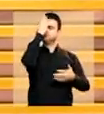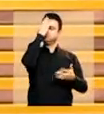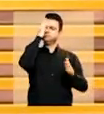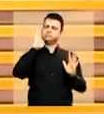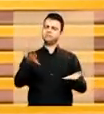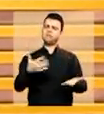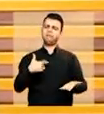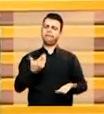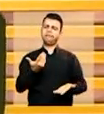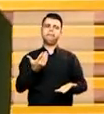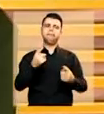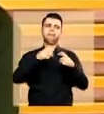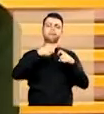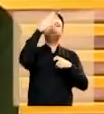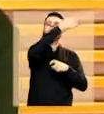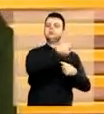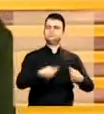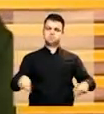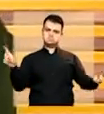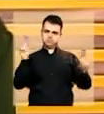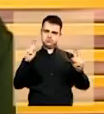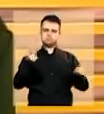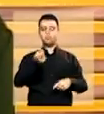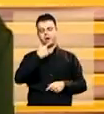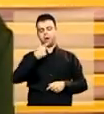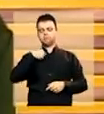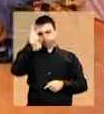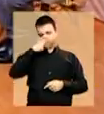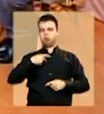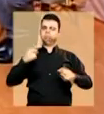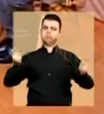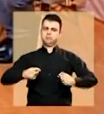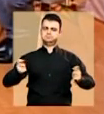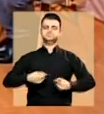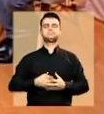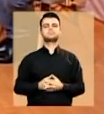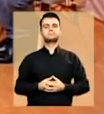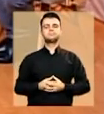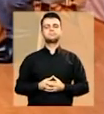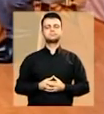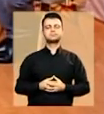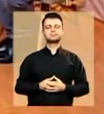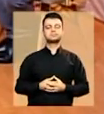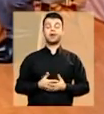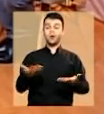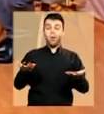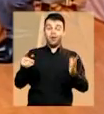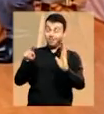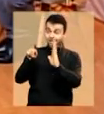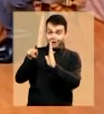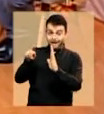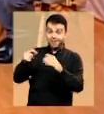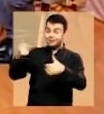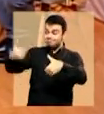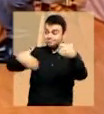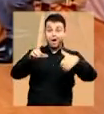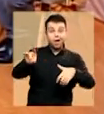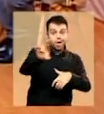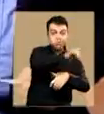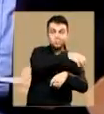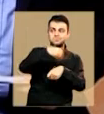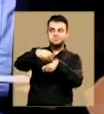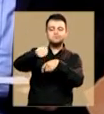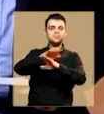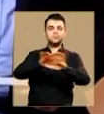vai precisar passar pelo médico. Pode então, levar. A gente recomenda que leve. Gente, já vamos fazer a nossa rodada final, deixar o recado. Deixar o